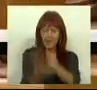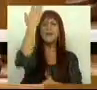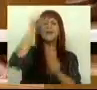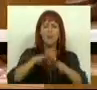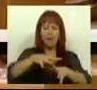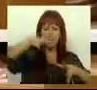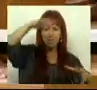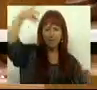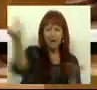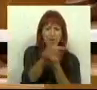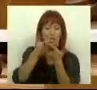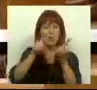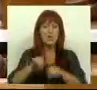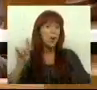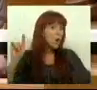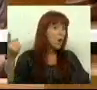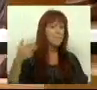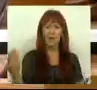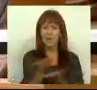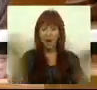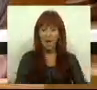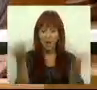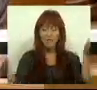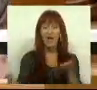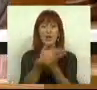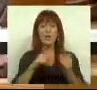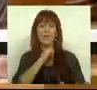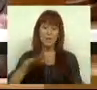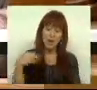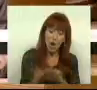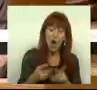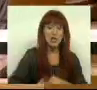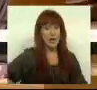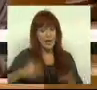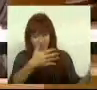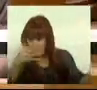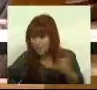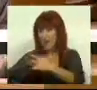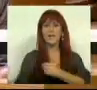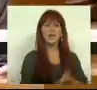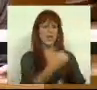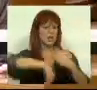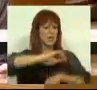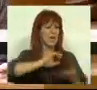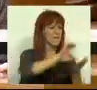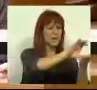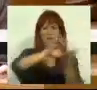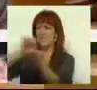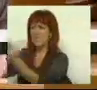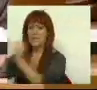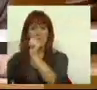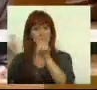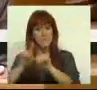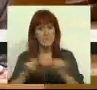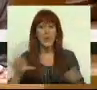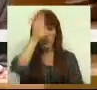gerar crescimento económico. Só a dinamização da economia nos permitirá gerar riqueza e receitas para financiar devidamente